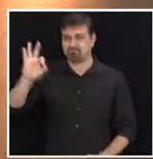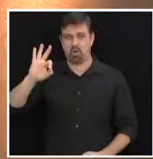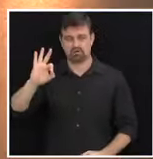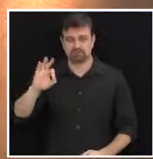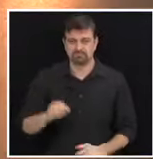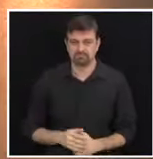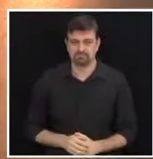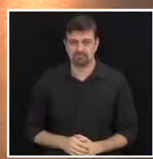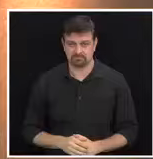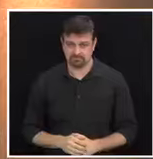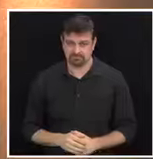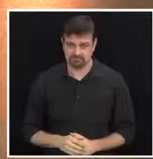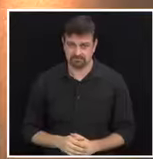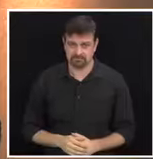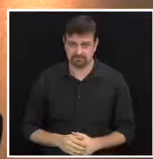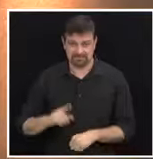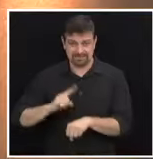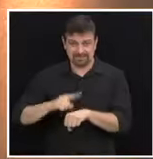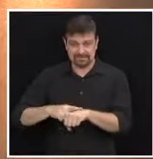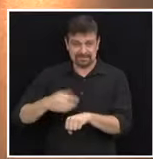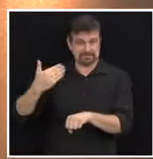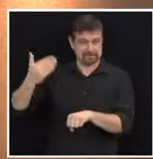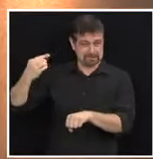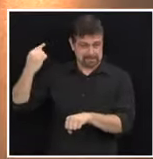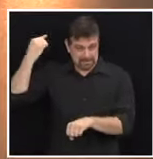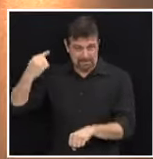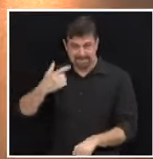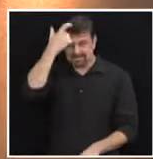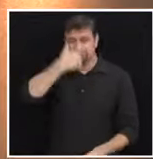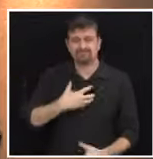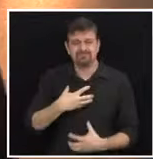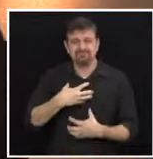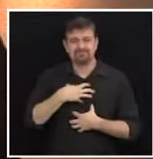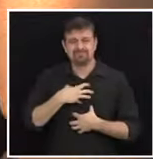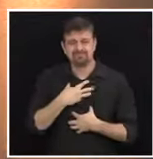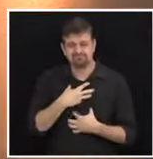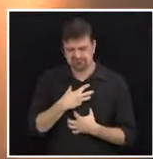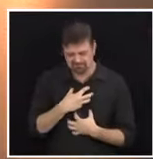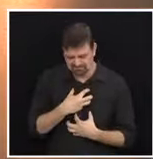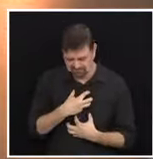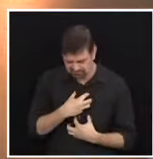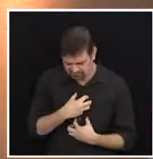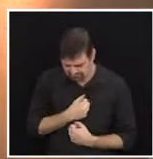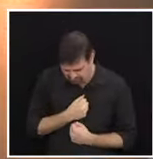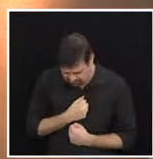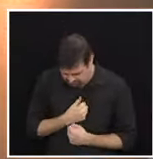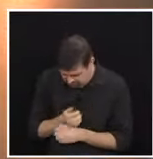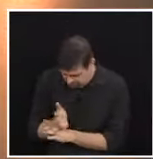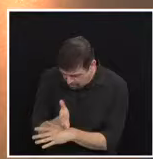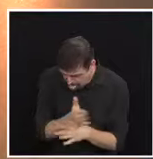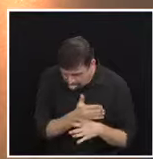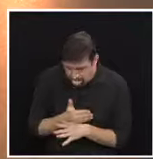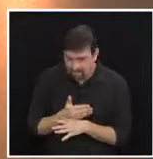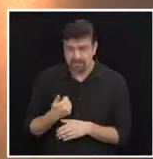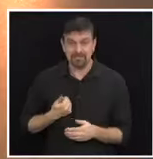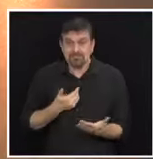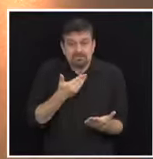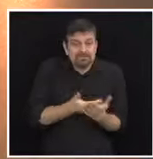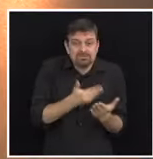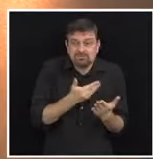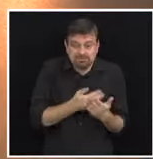Então naquele momento, vamos dizer assim, eu me senti completamente perdido. Estudei a